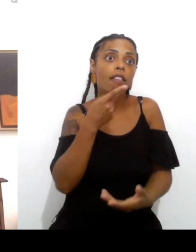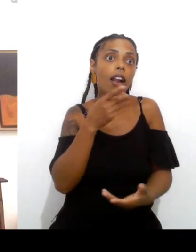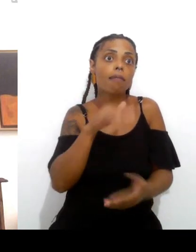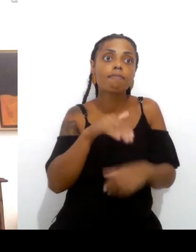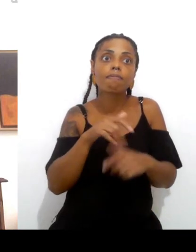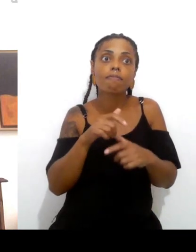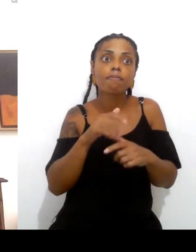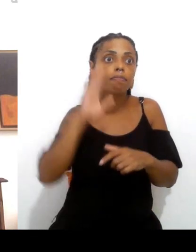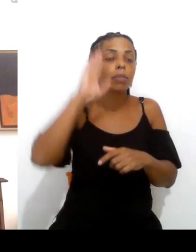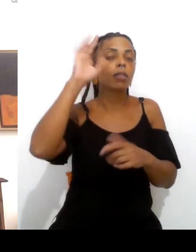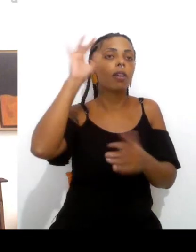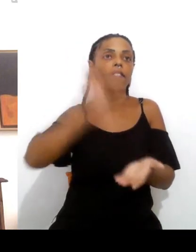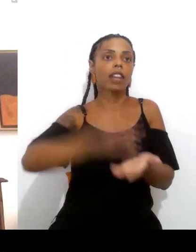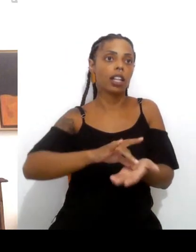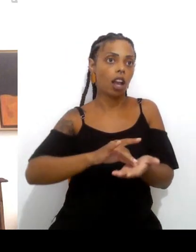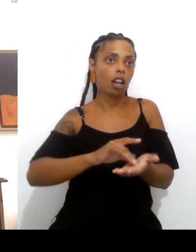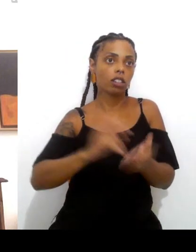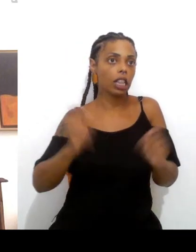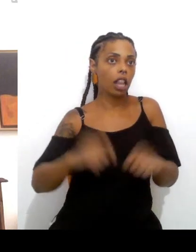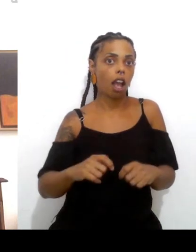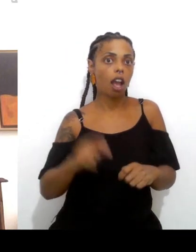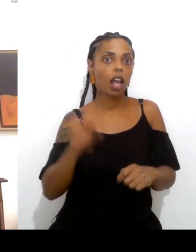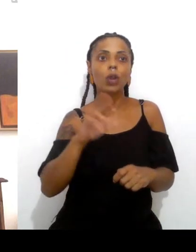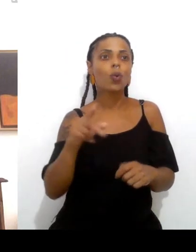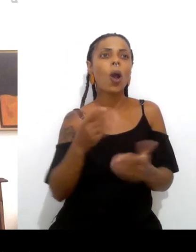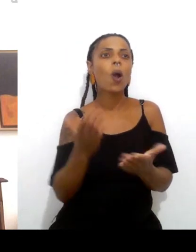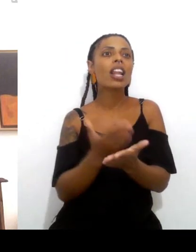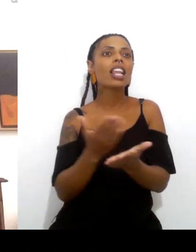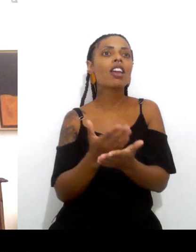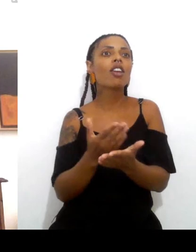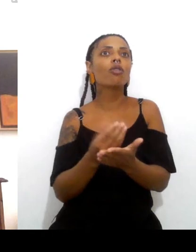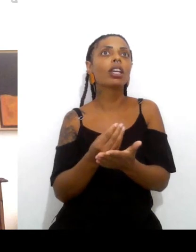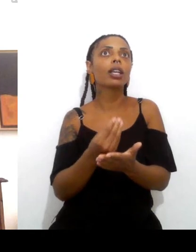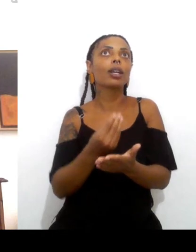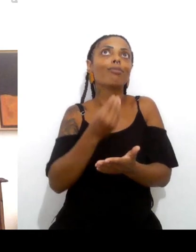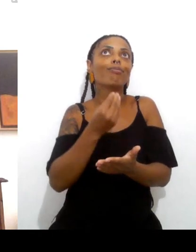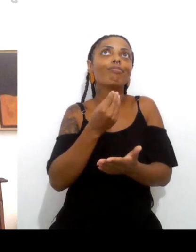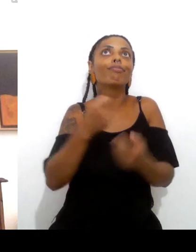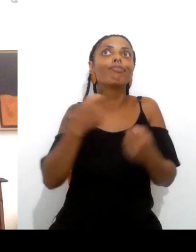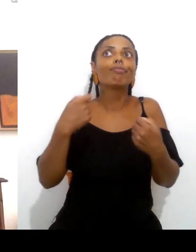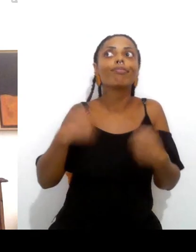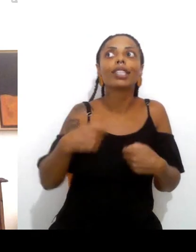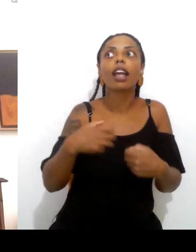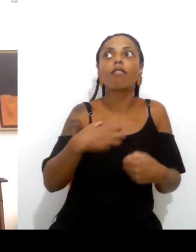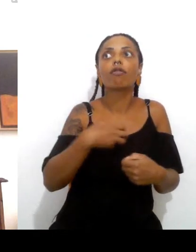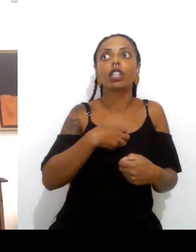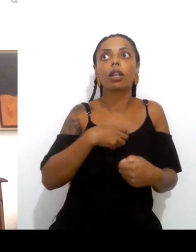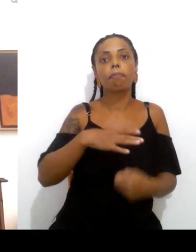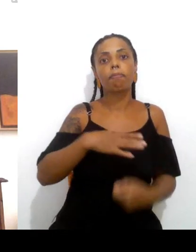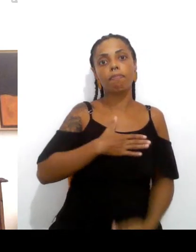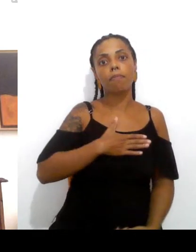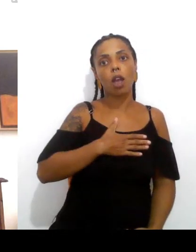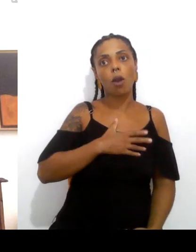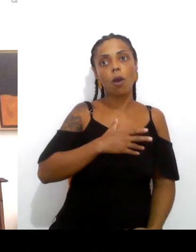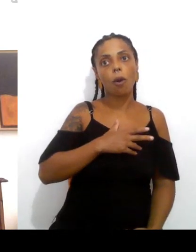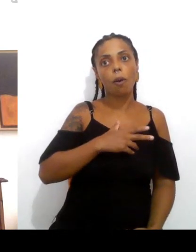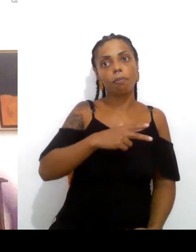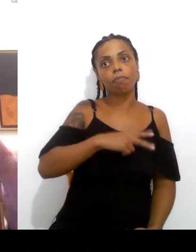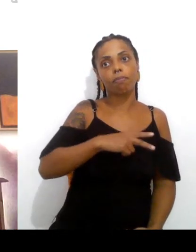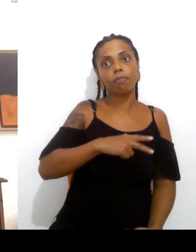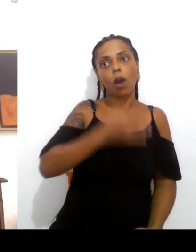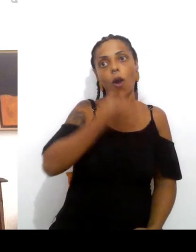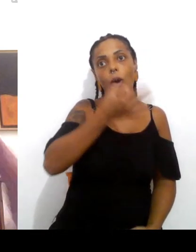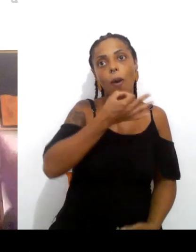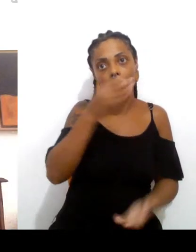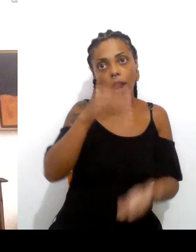não era um livro que deveria ser um livro com uma perspectiva pessoal isso aconteceu no meu segundo livro mas eu ainda não tinha escrito antes